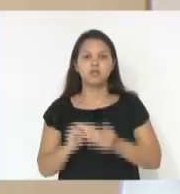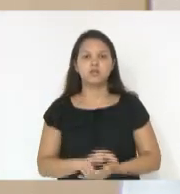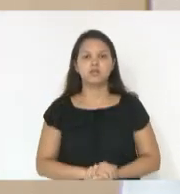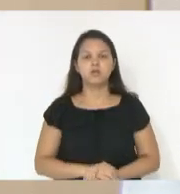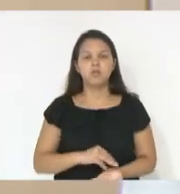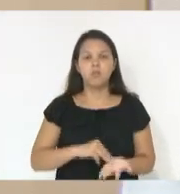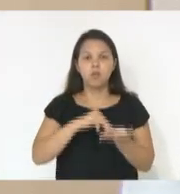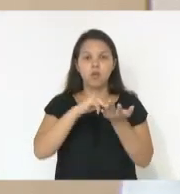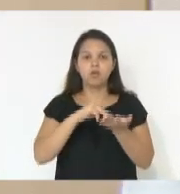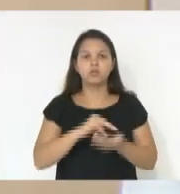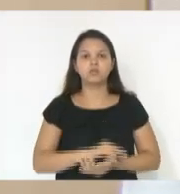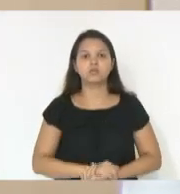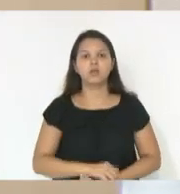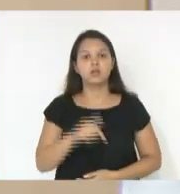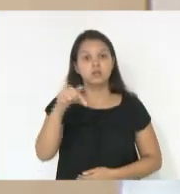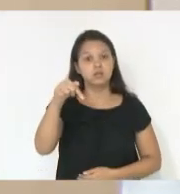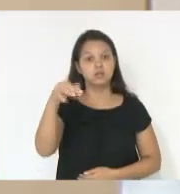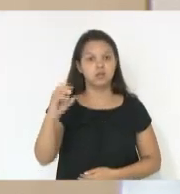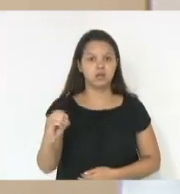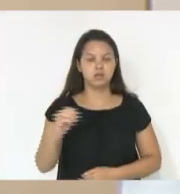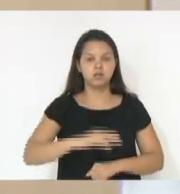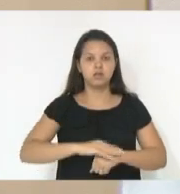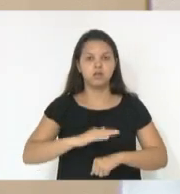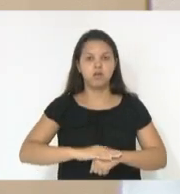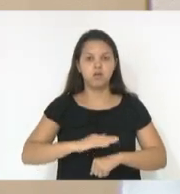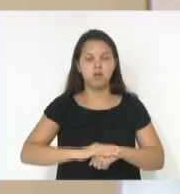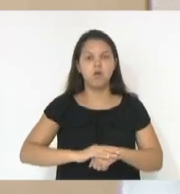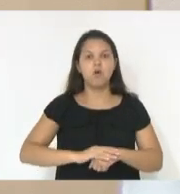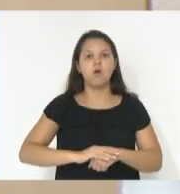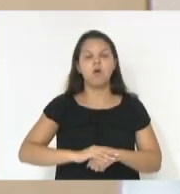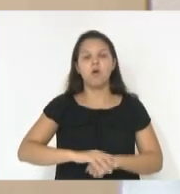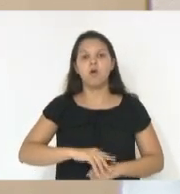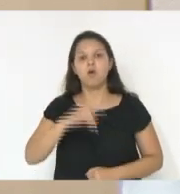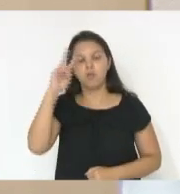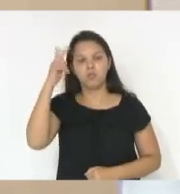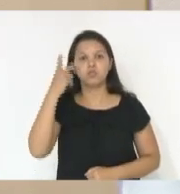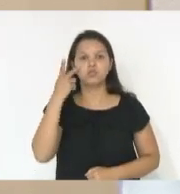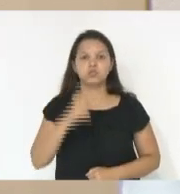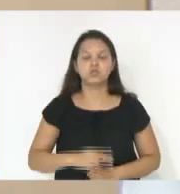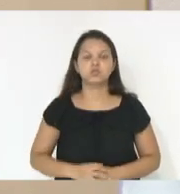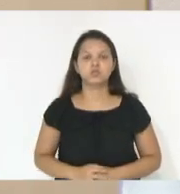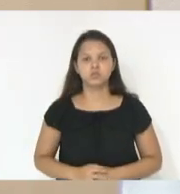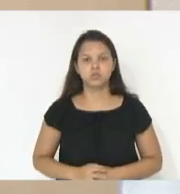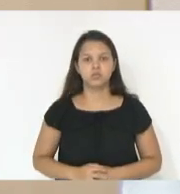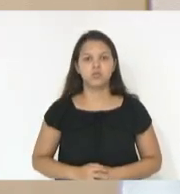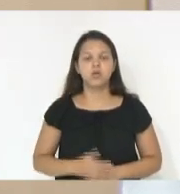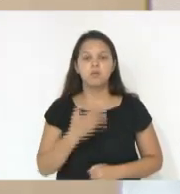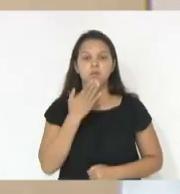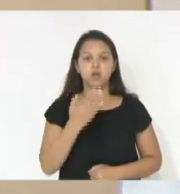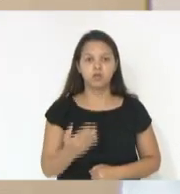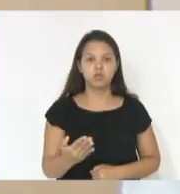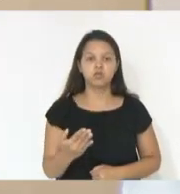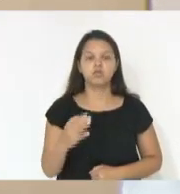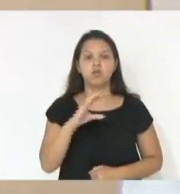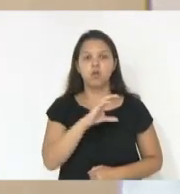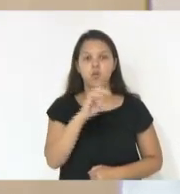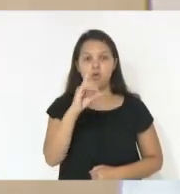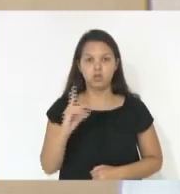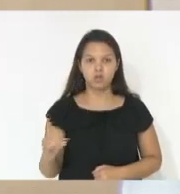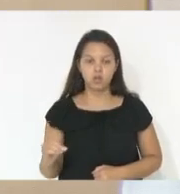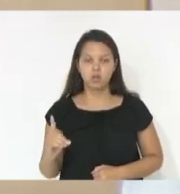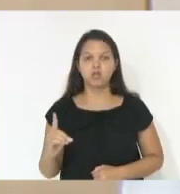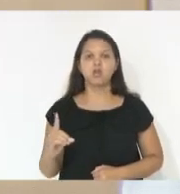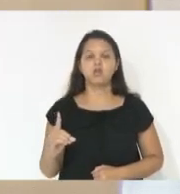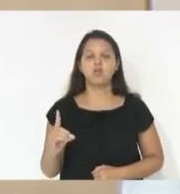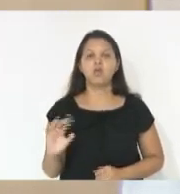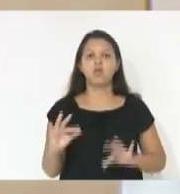Moções. Moção 70, autoria do deputado Milton Robos, apelando ao coordenador do Fórum Parlamentar Catarinense para que